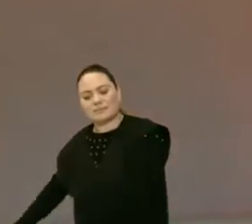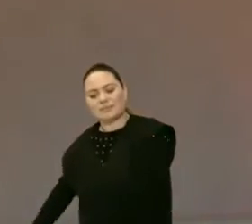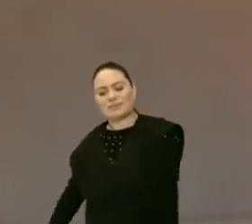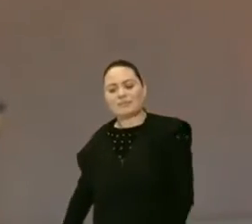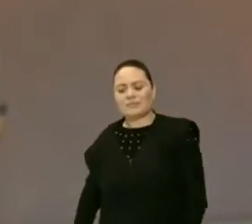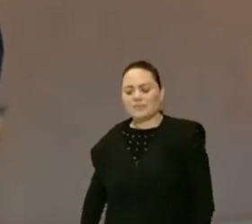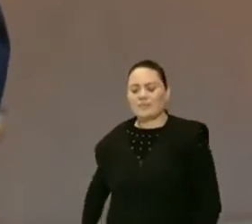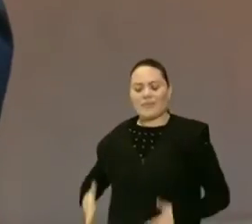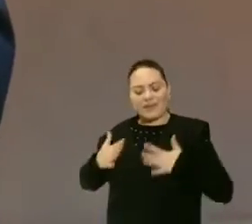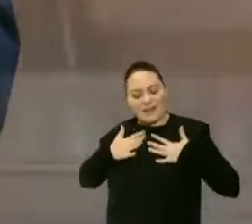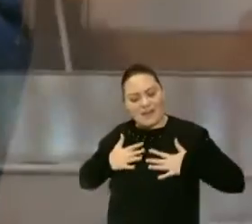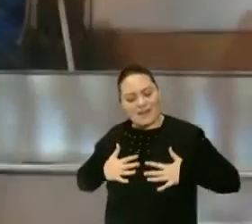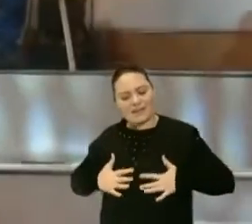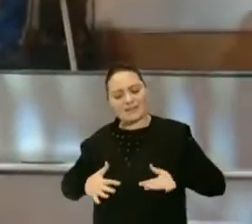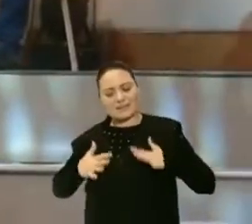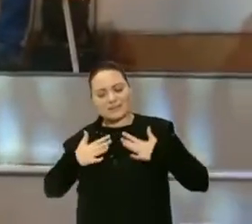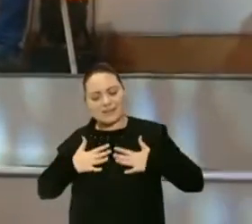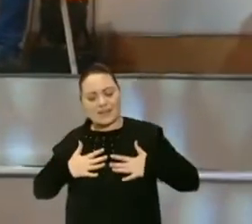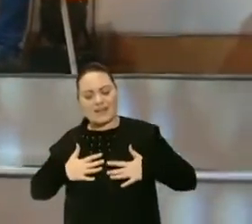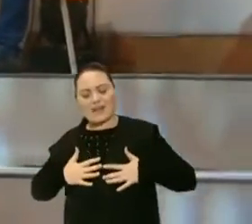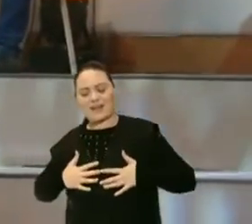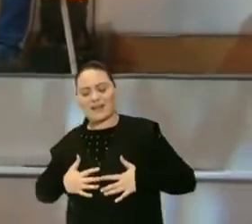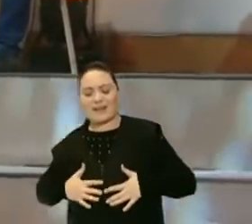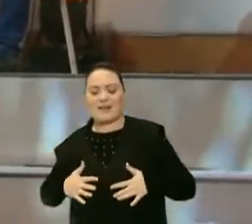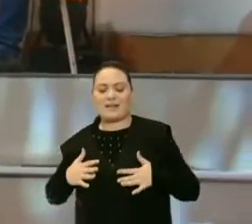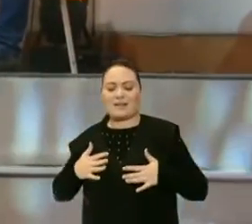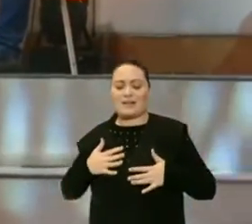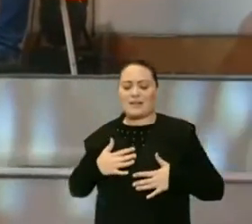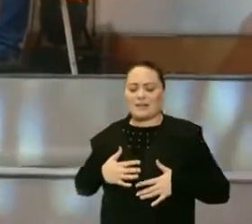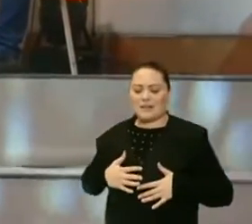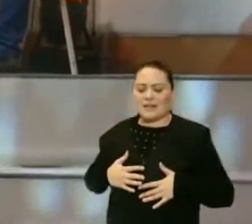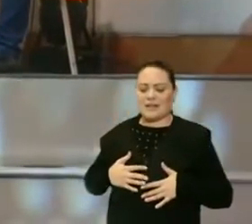Ele acalma a nossa alma aflita